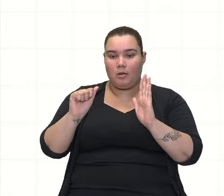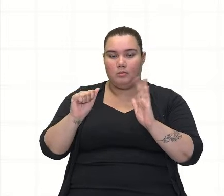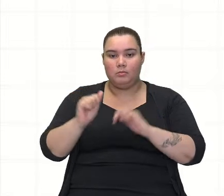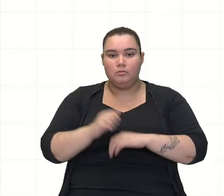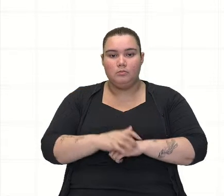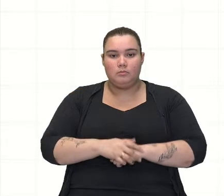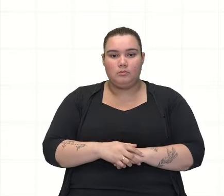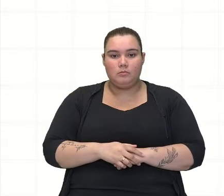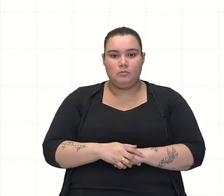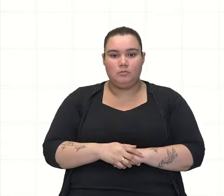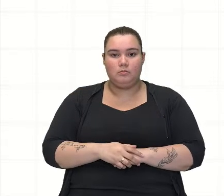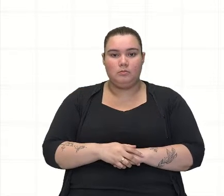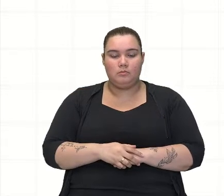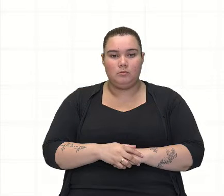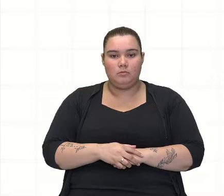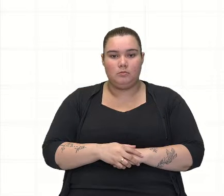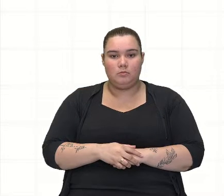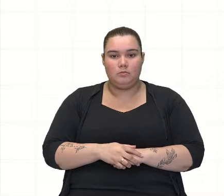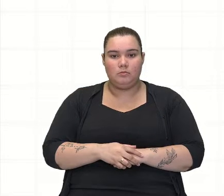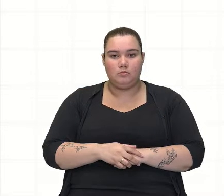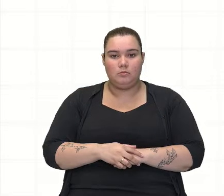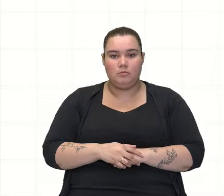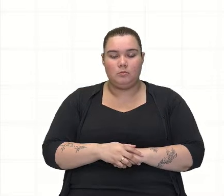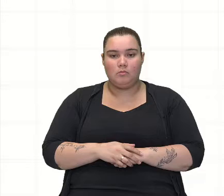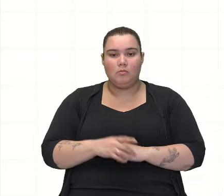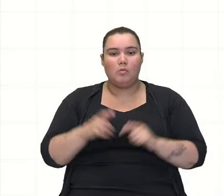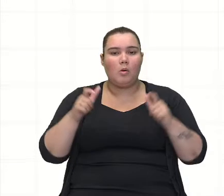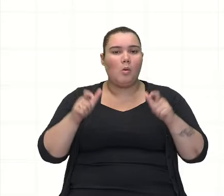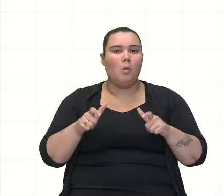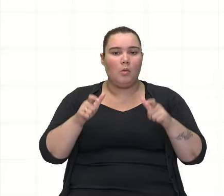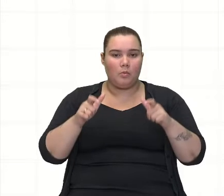né? Estamos visualizando aqui, ele está